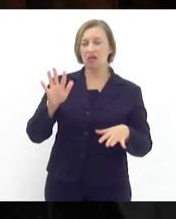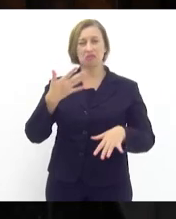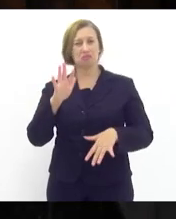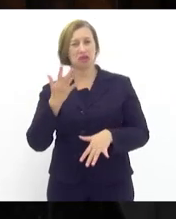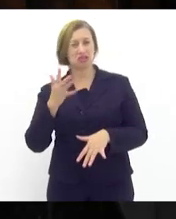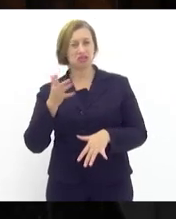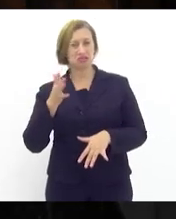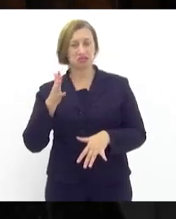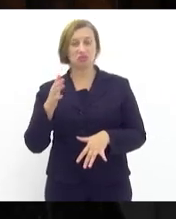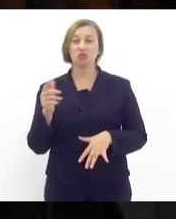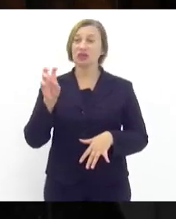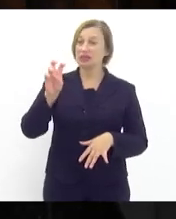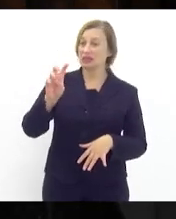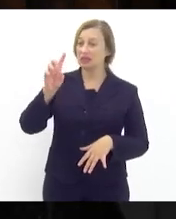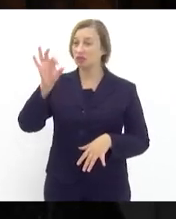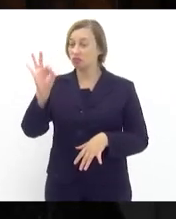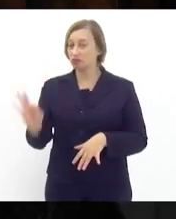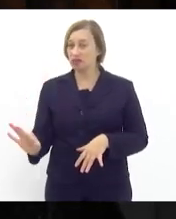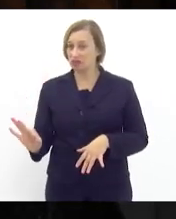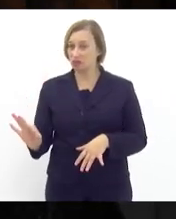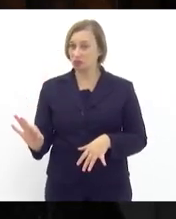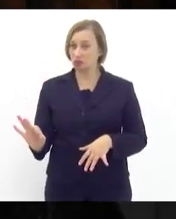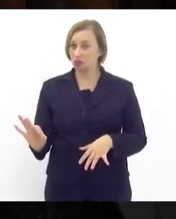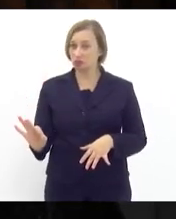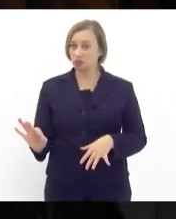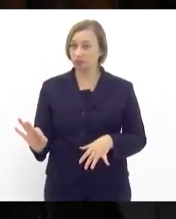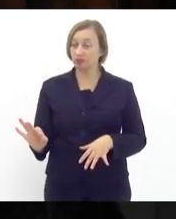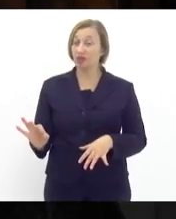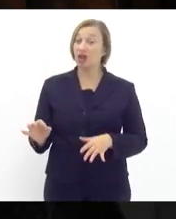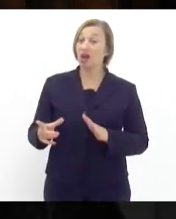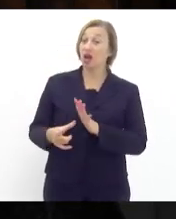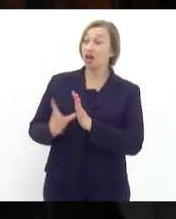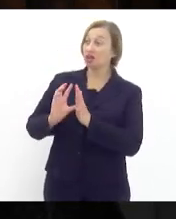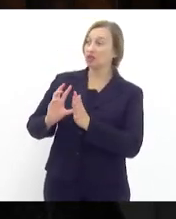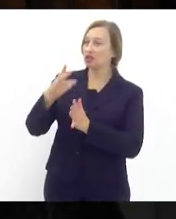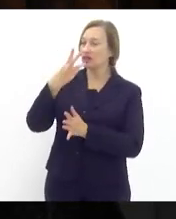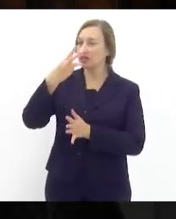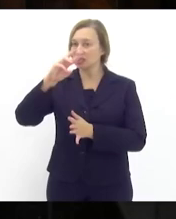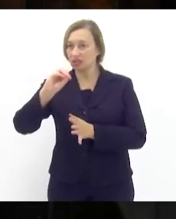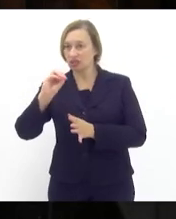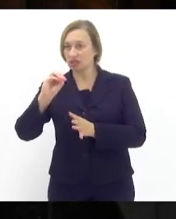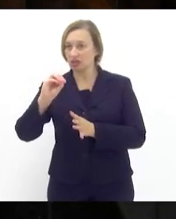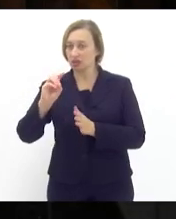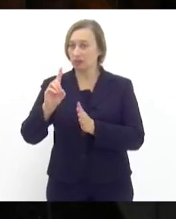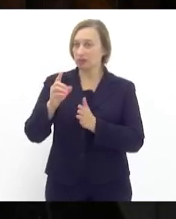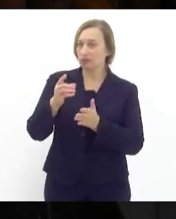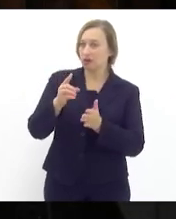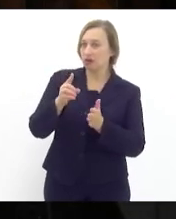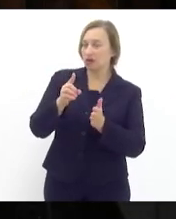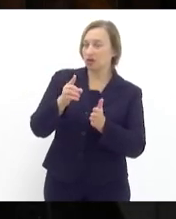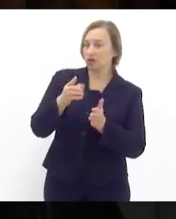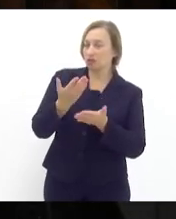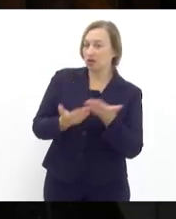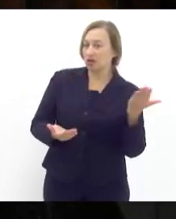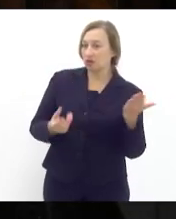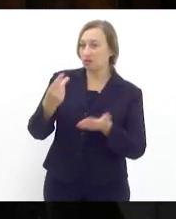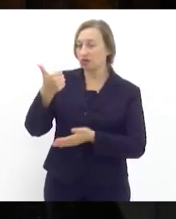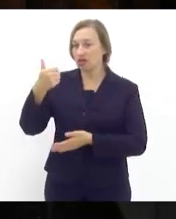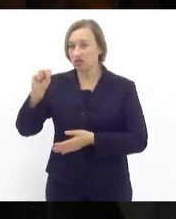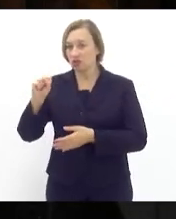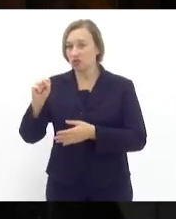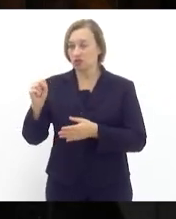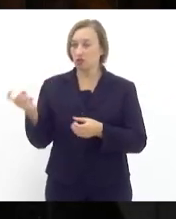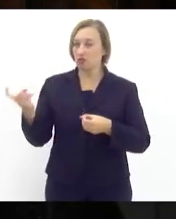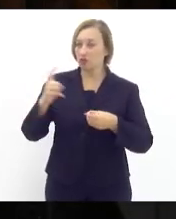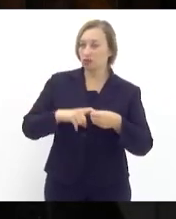média de 5%. Éramos 30 caímos para 18 vamos voltar para